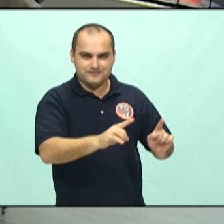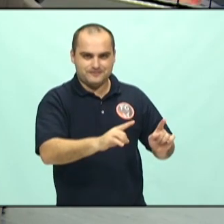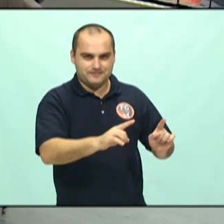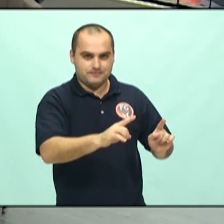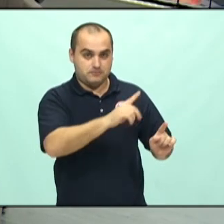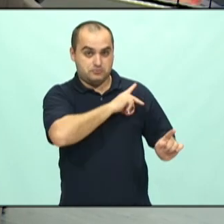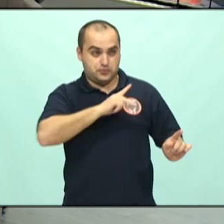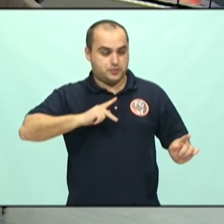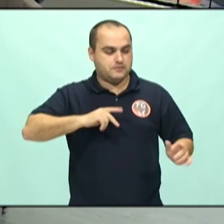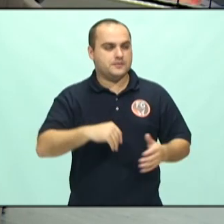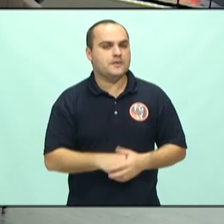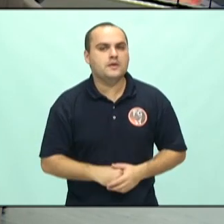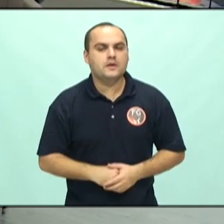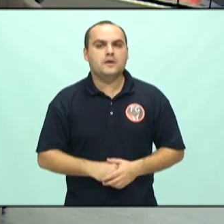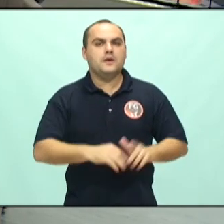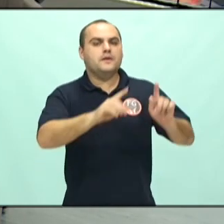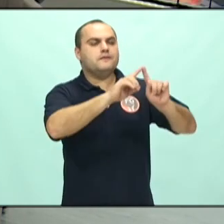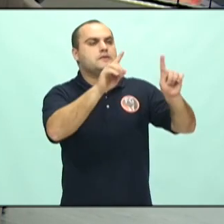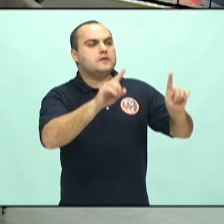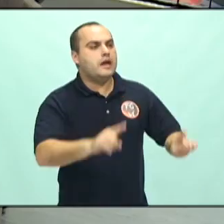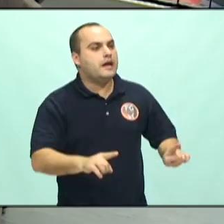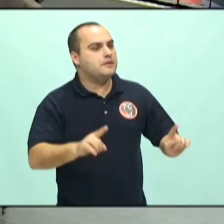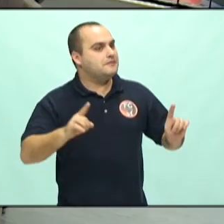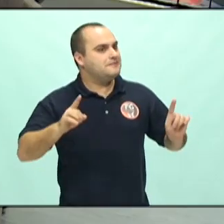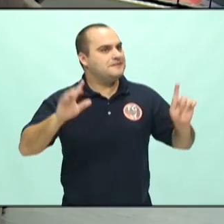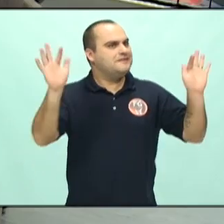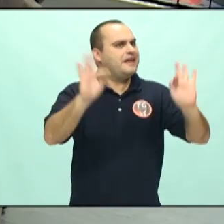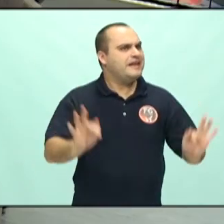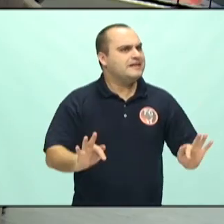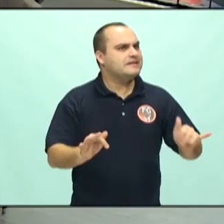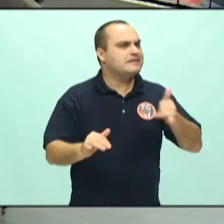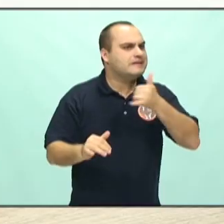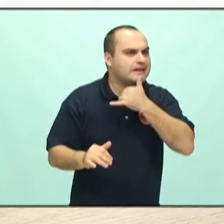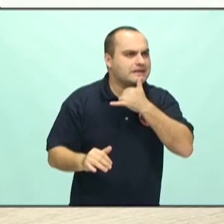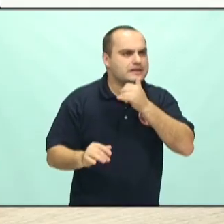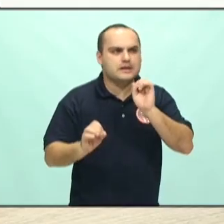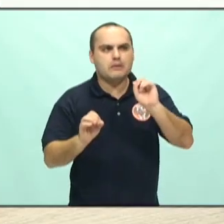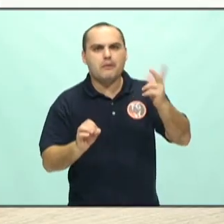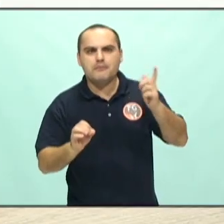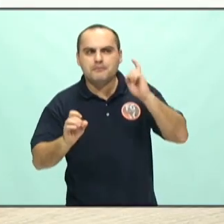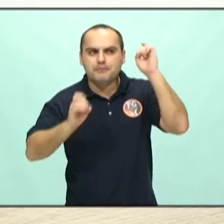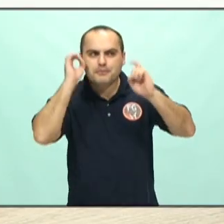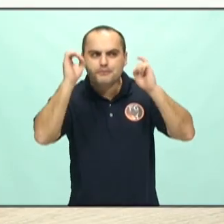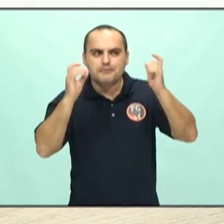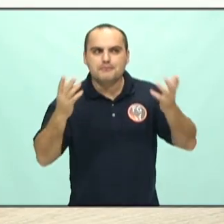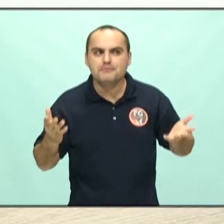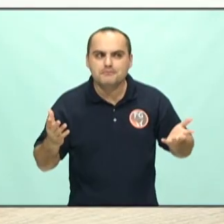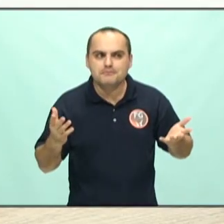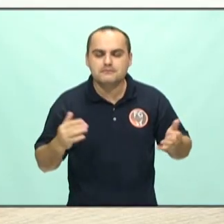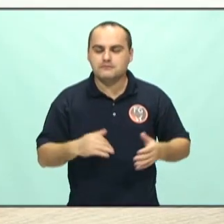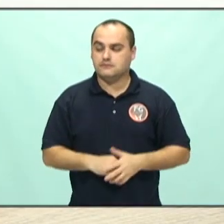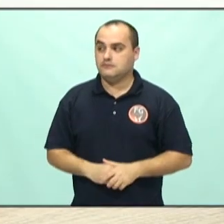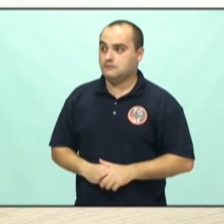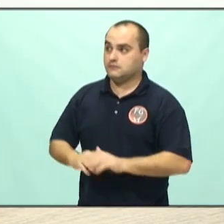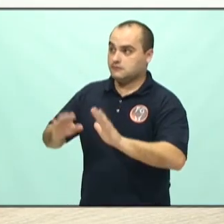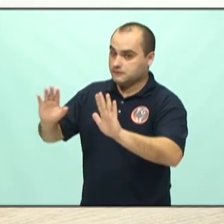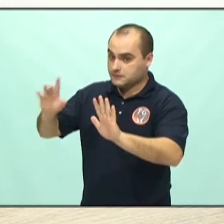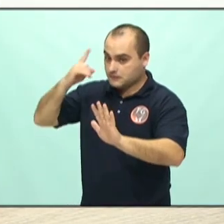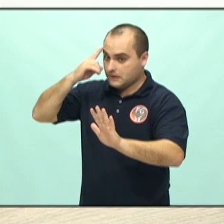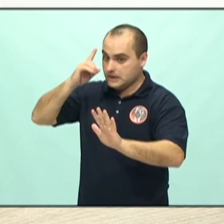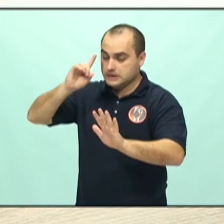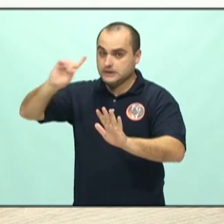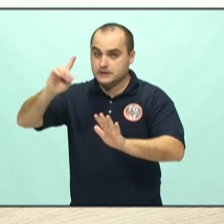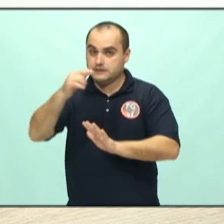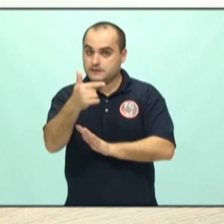comemorar, a lamentar ou a se preocupar? Bom, nosso dia 28 de outubro, nós comemoramos aí o Dia do